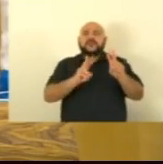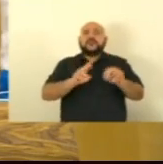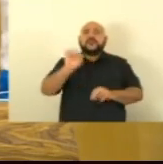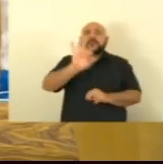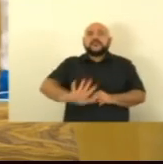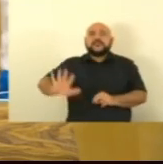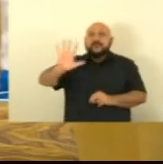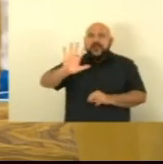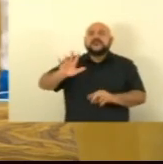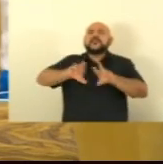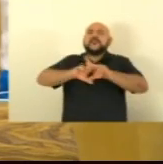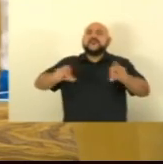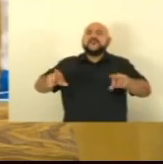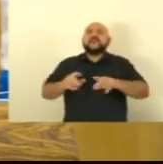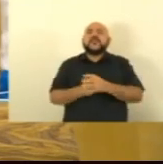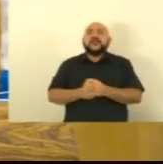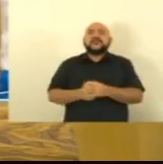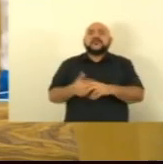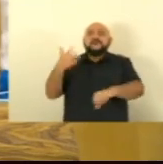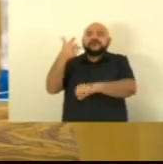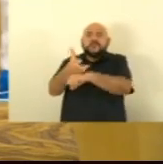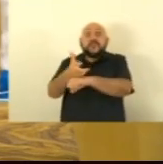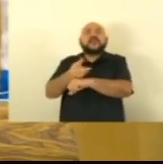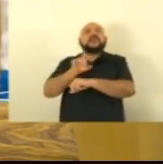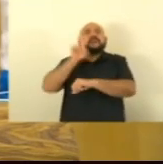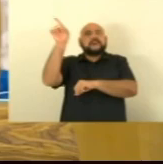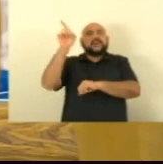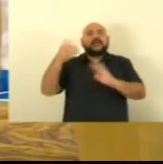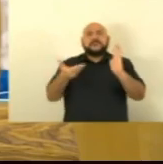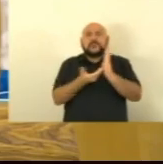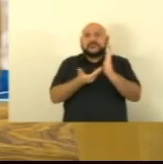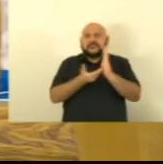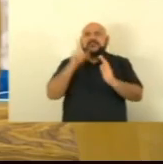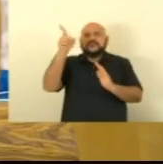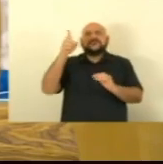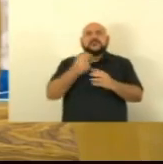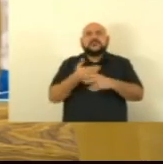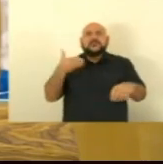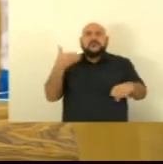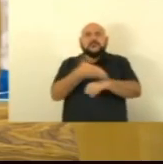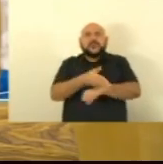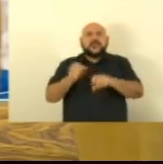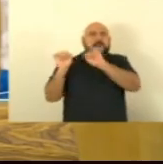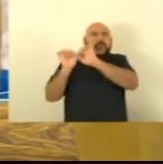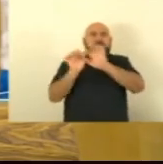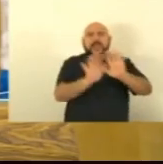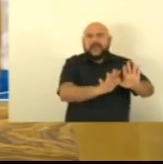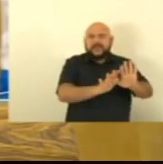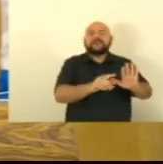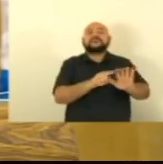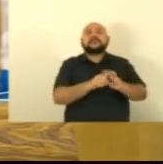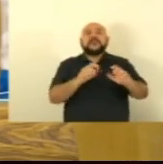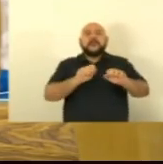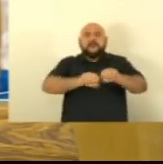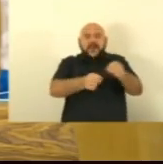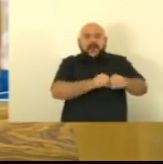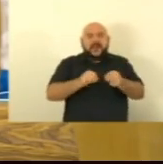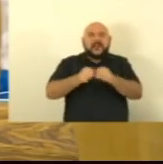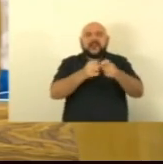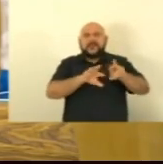das invasões lá na Praça dos Três Poderes. E aí a gente vê como a distorção